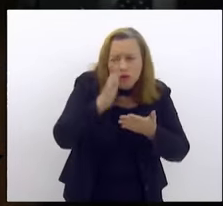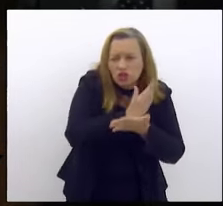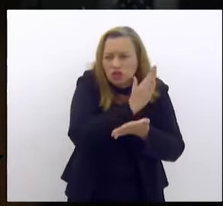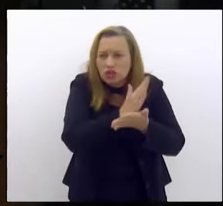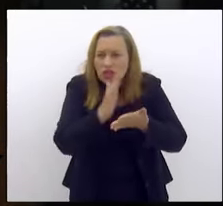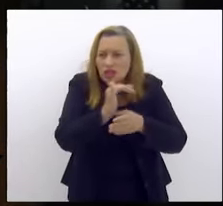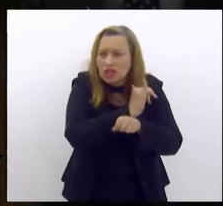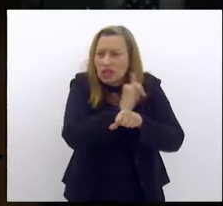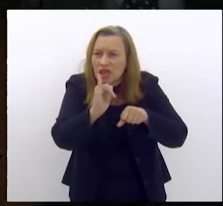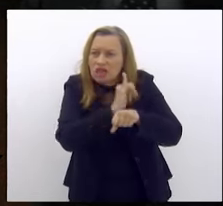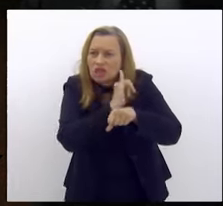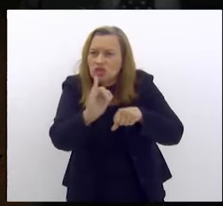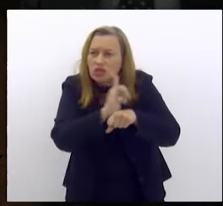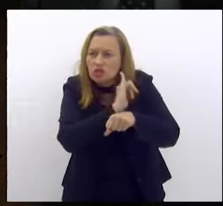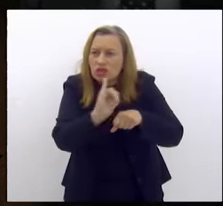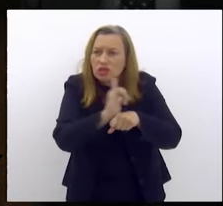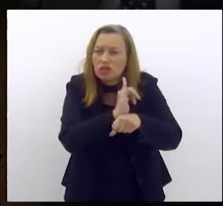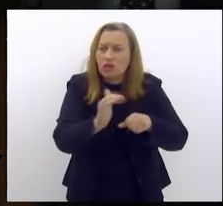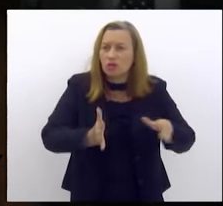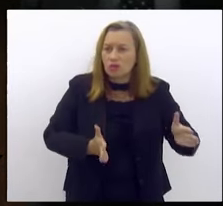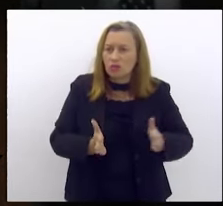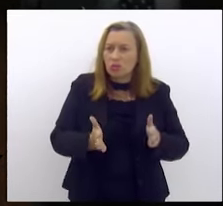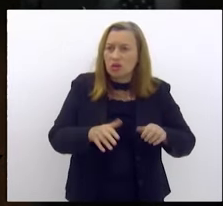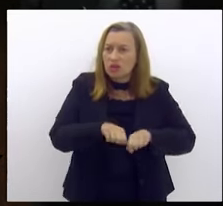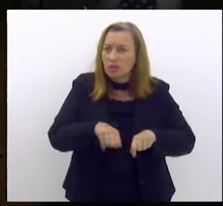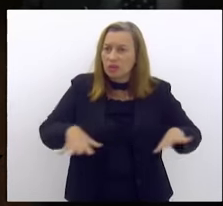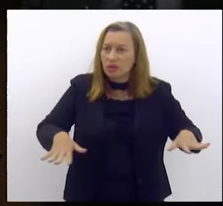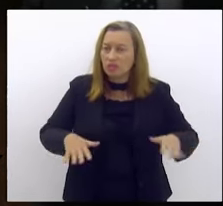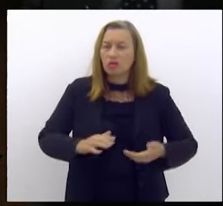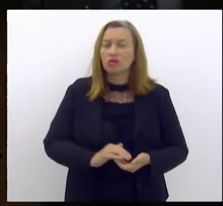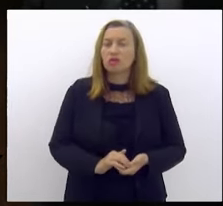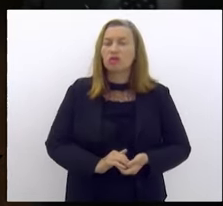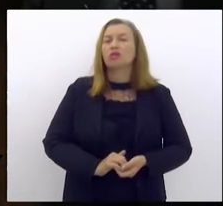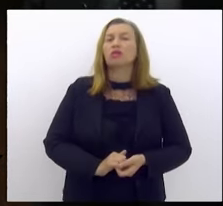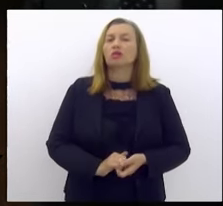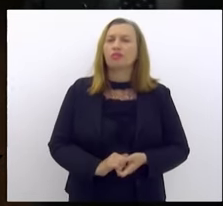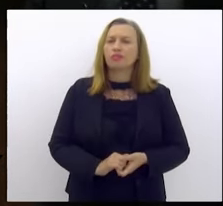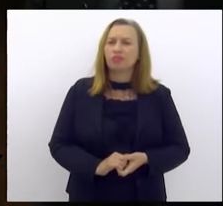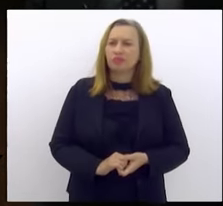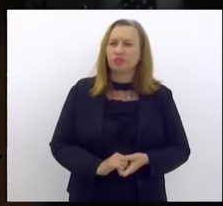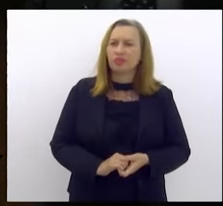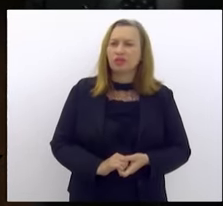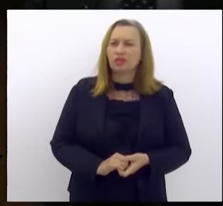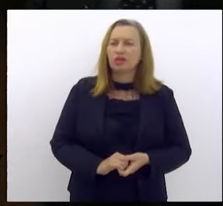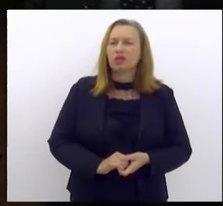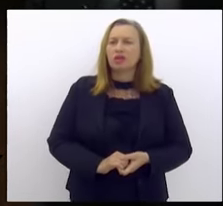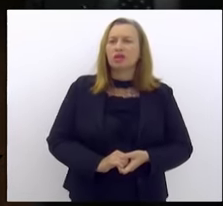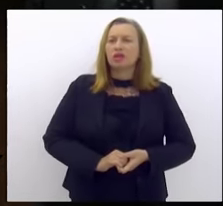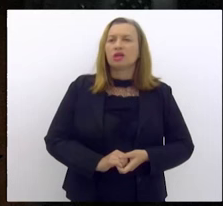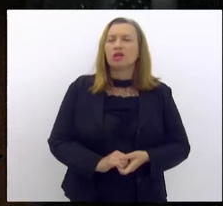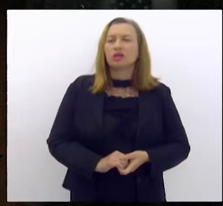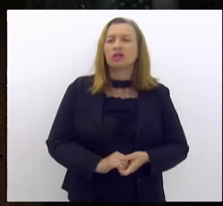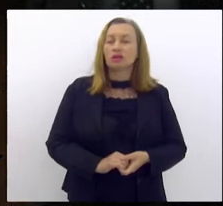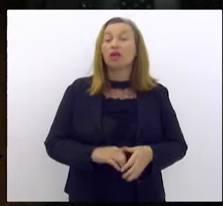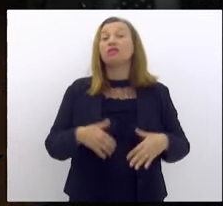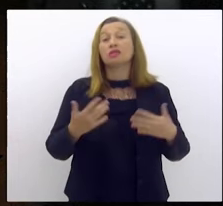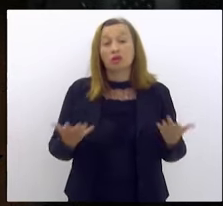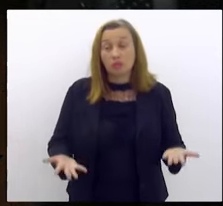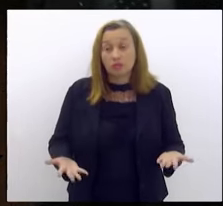isso com muita contundência durante o período da pandemia e levou ao que levou, avalizado por essa casa.